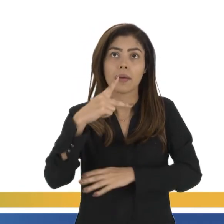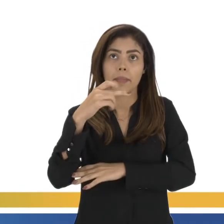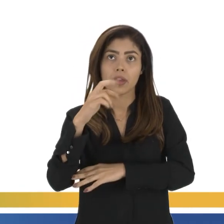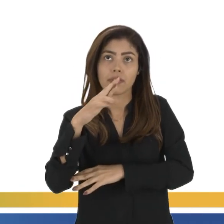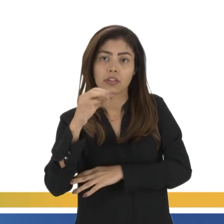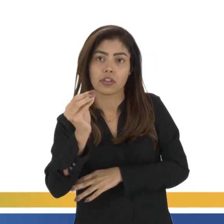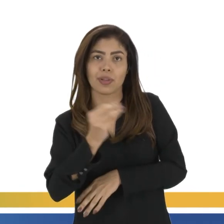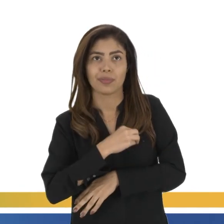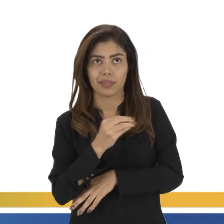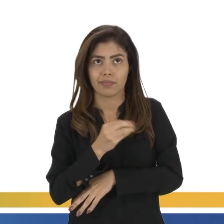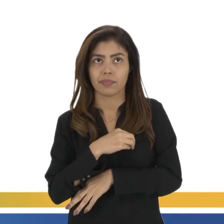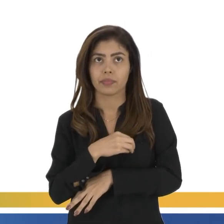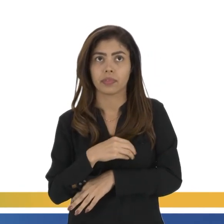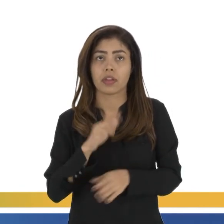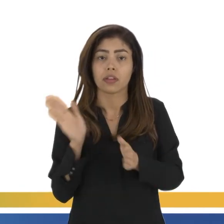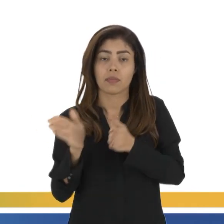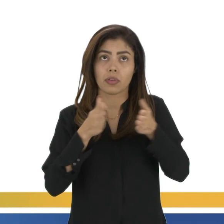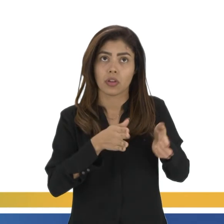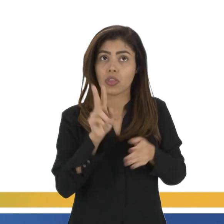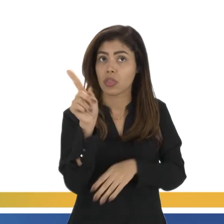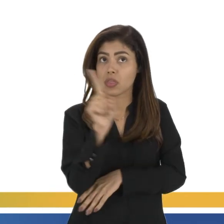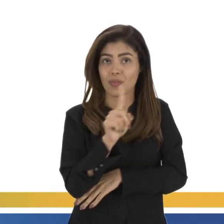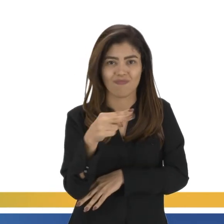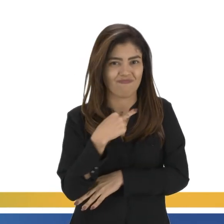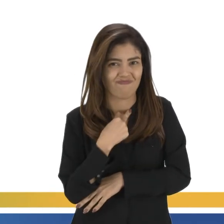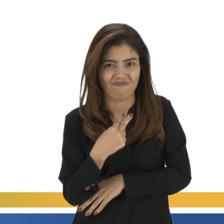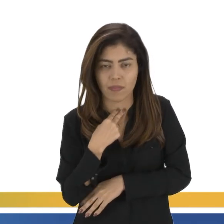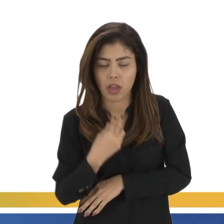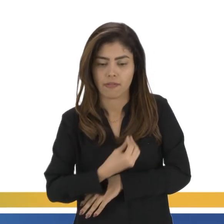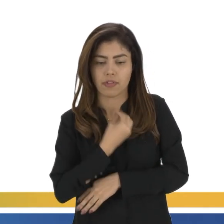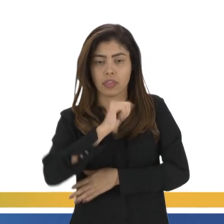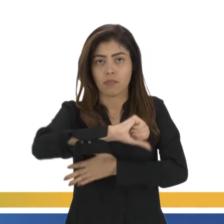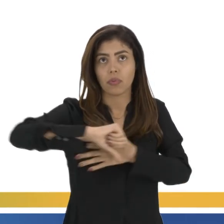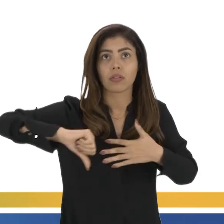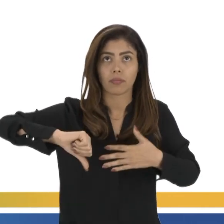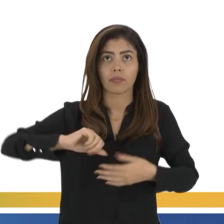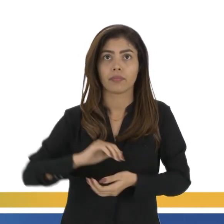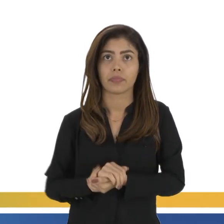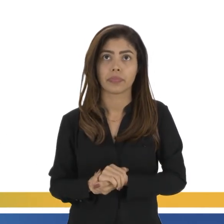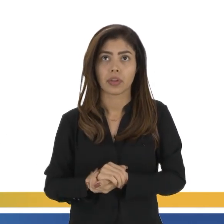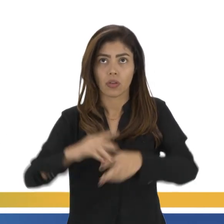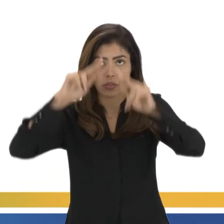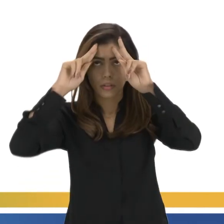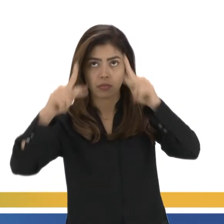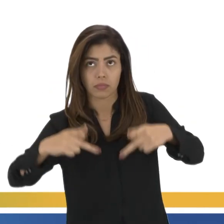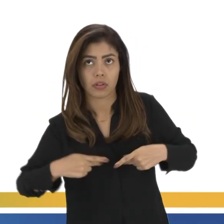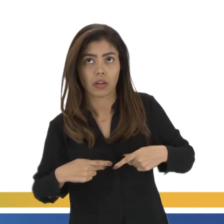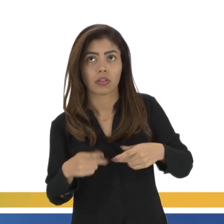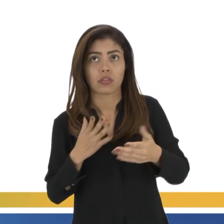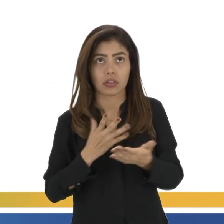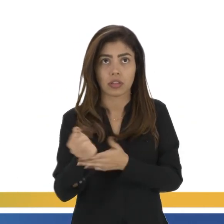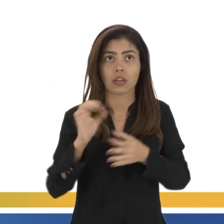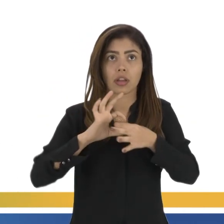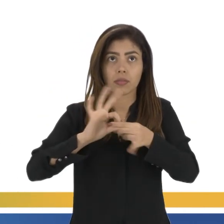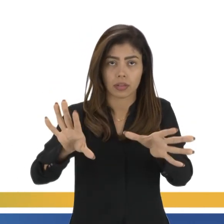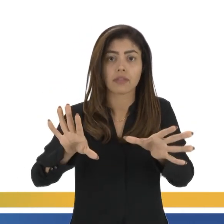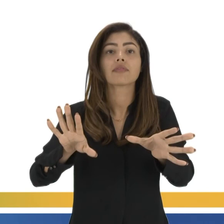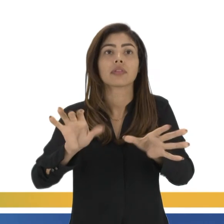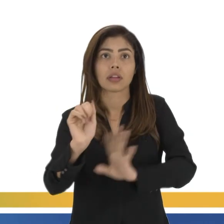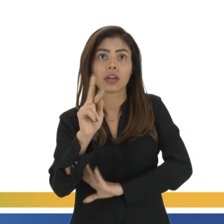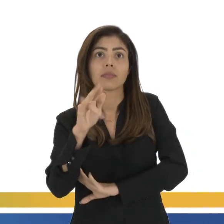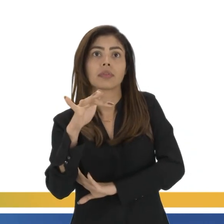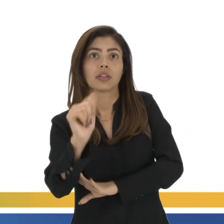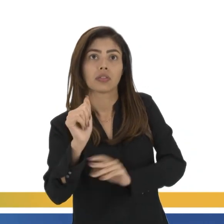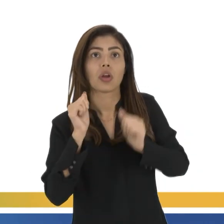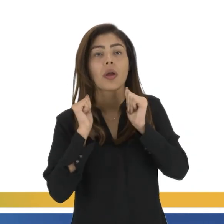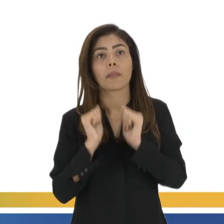garantir a vida moral. De tudo isso que a gente falou, a gente pode sintetizar da seguinte forma. O cristianismo ele